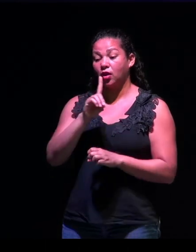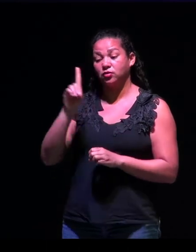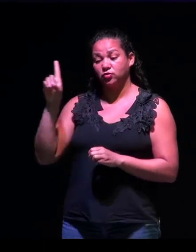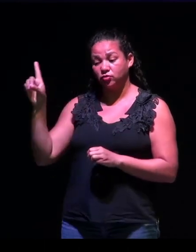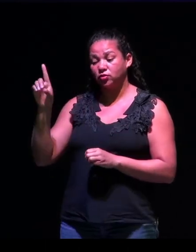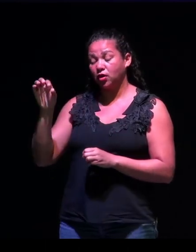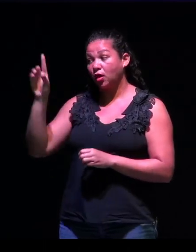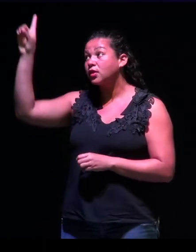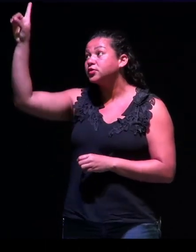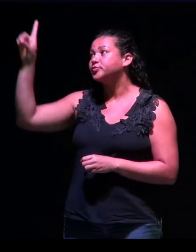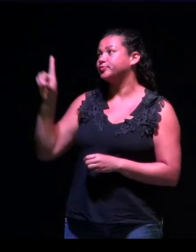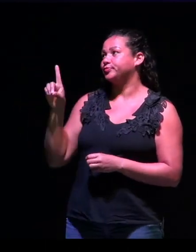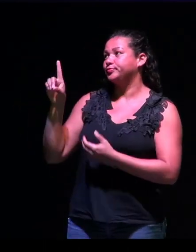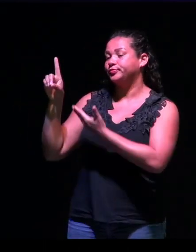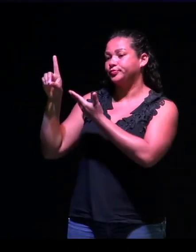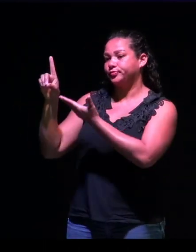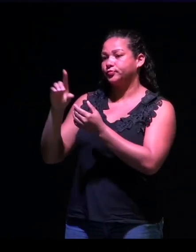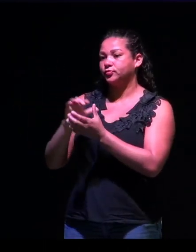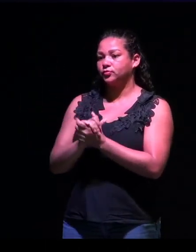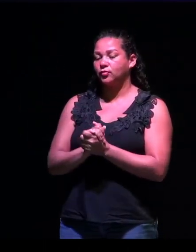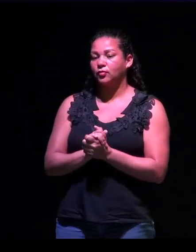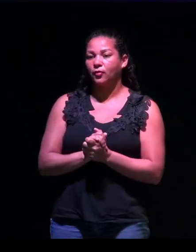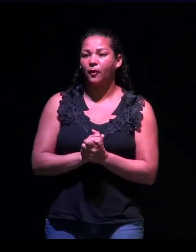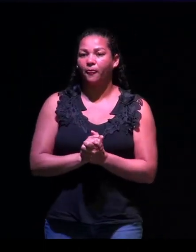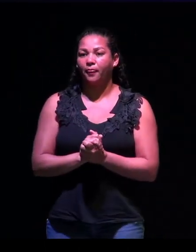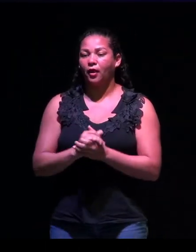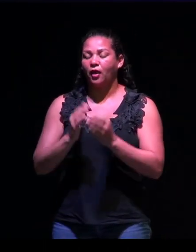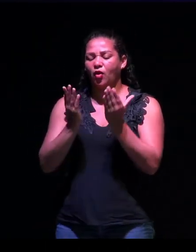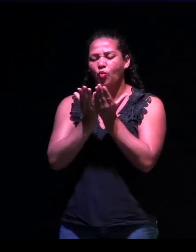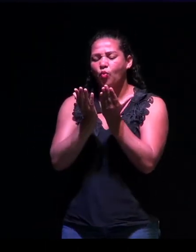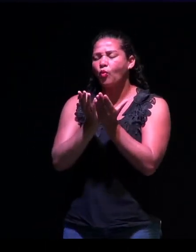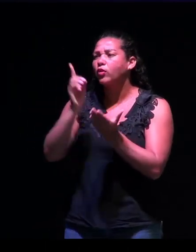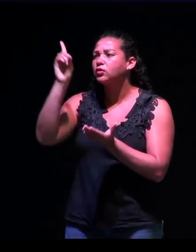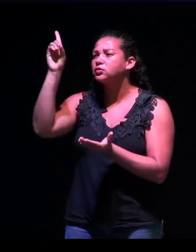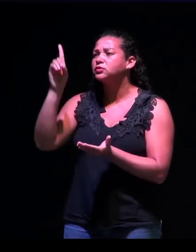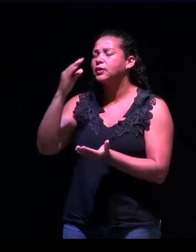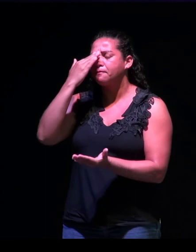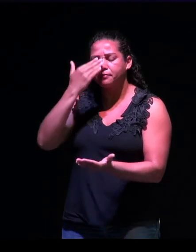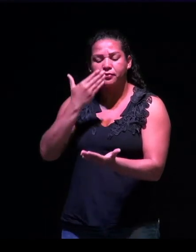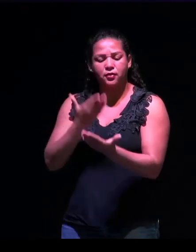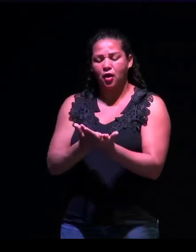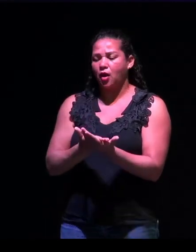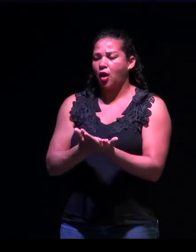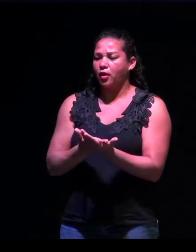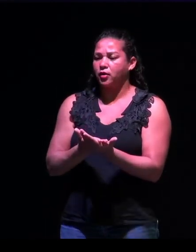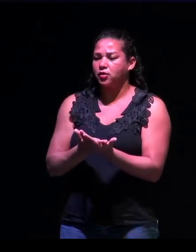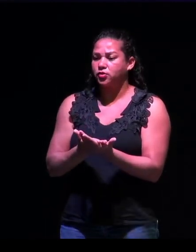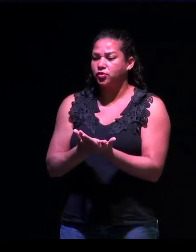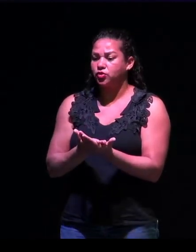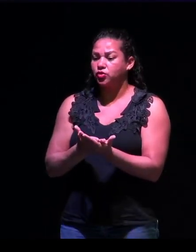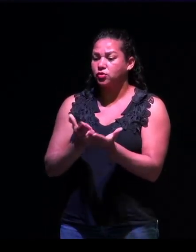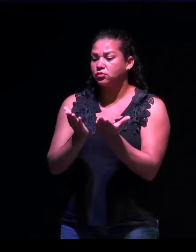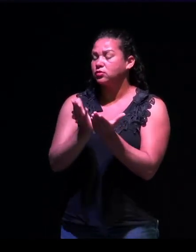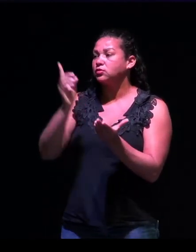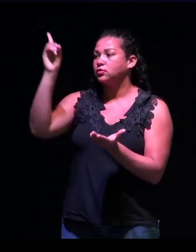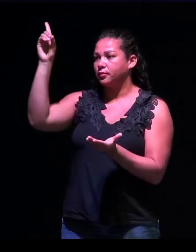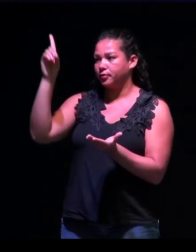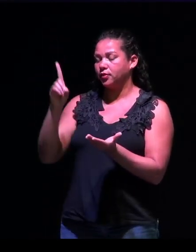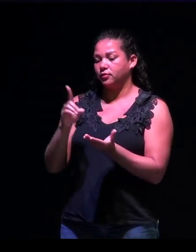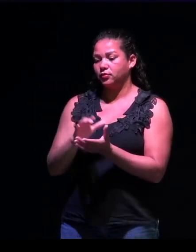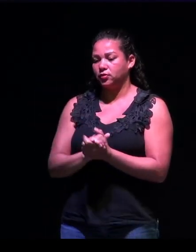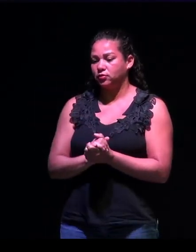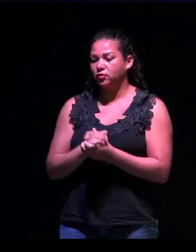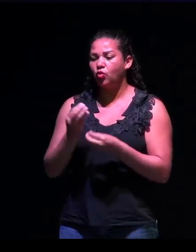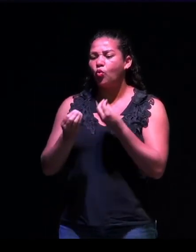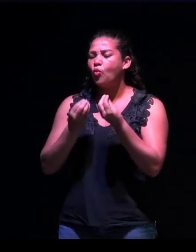alguém que diz, quem é um crente, crê na Bíblia. Quem é um esquerdista não crê na Bíblia, então não pode ser de Deus.